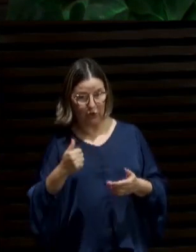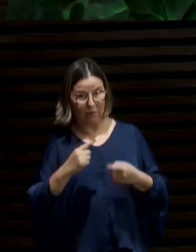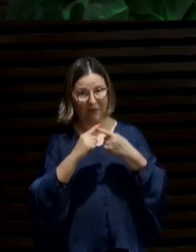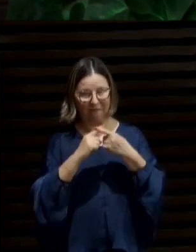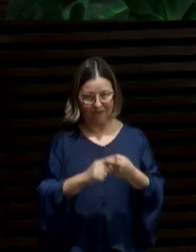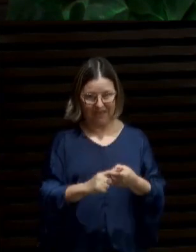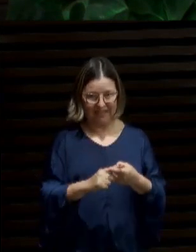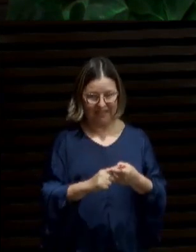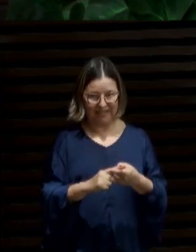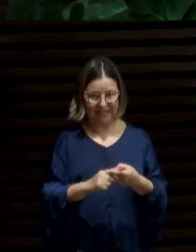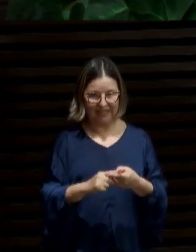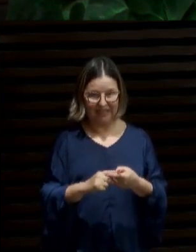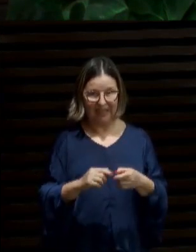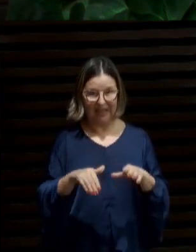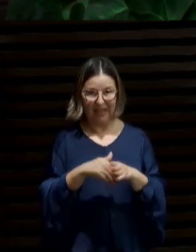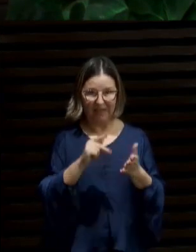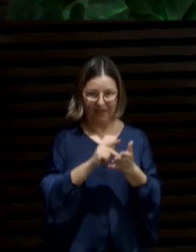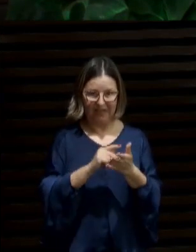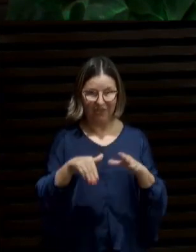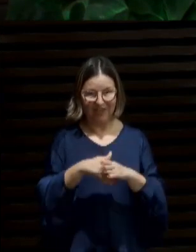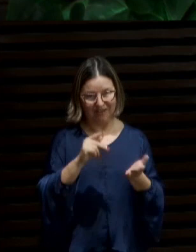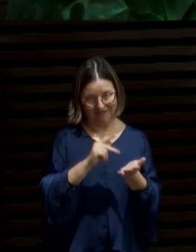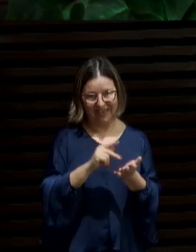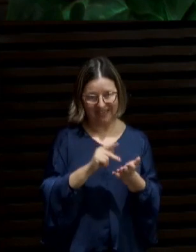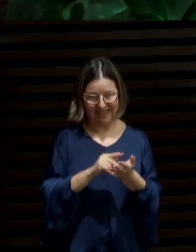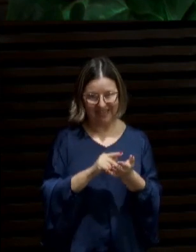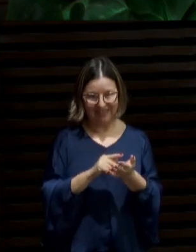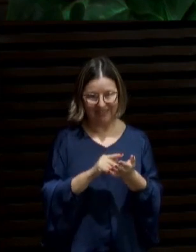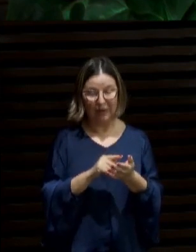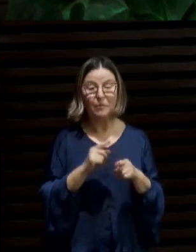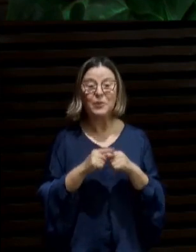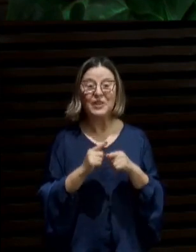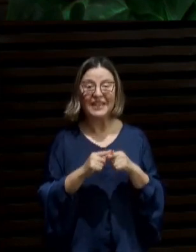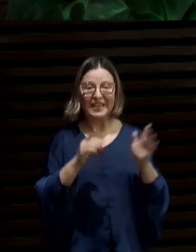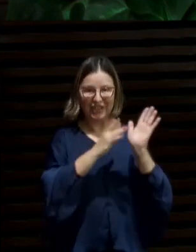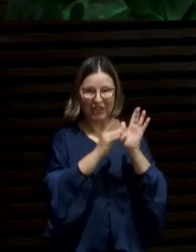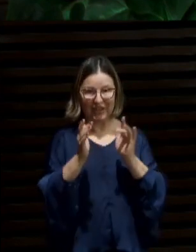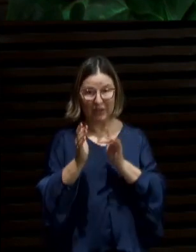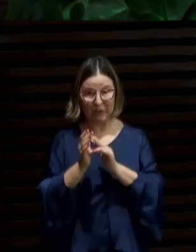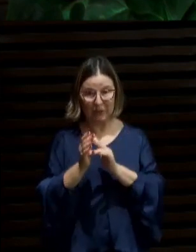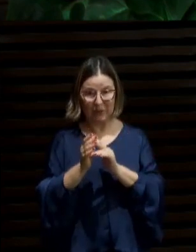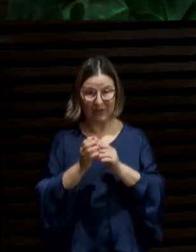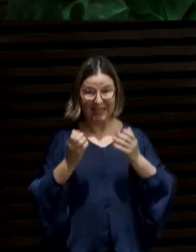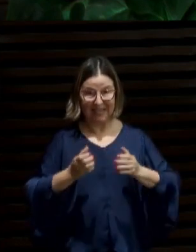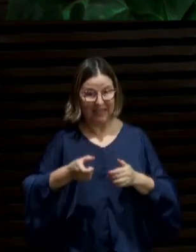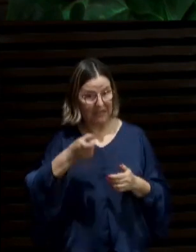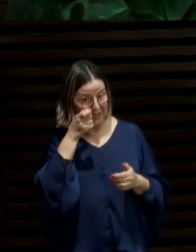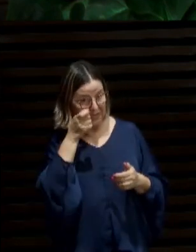essa expressão, em verdade, em verdade. É que Jesus está dizendo, ó, isso aqui